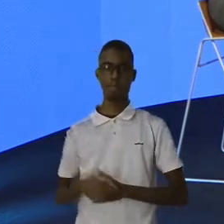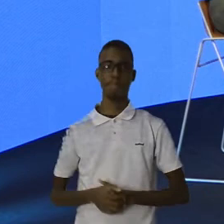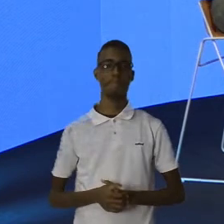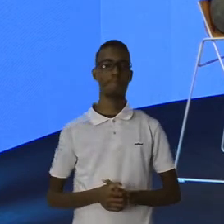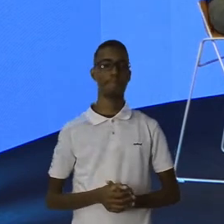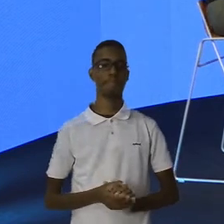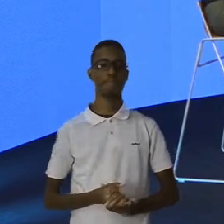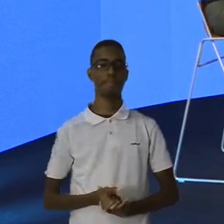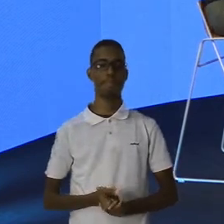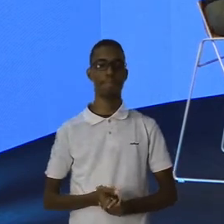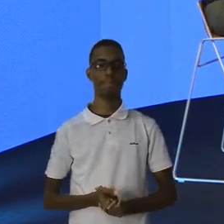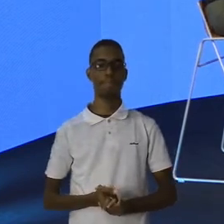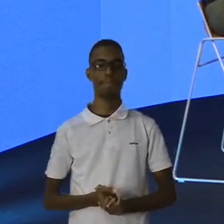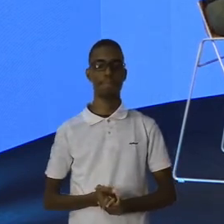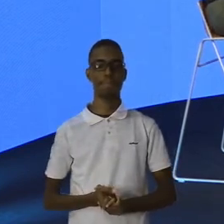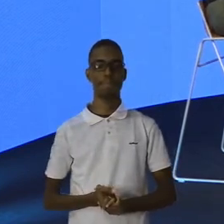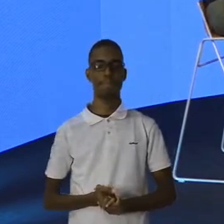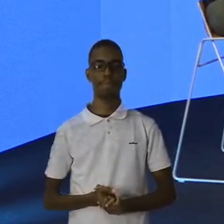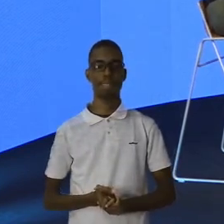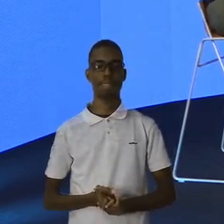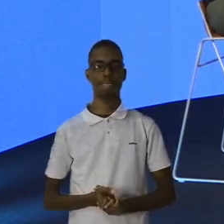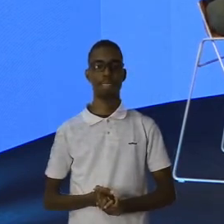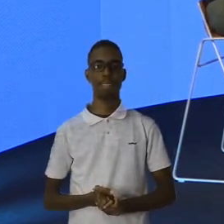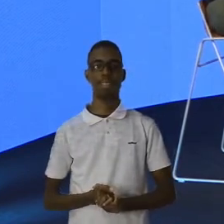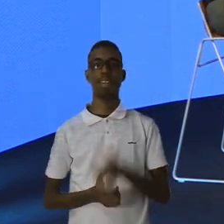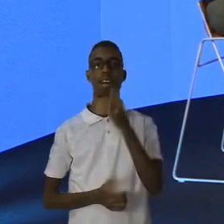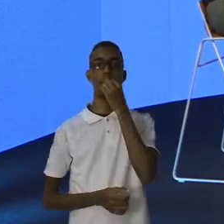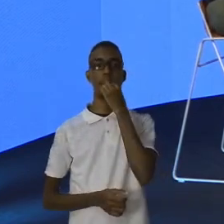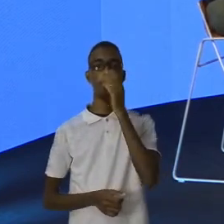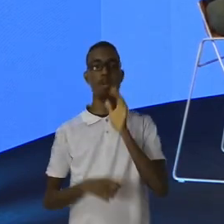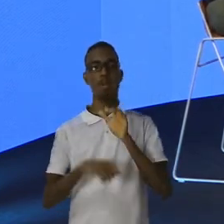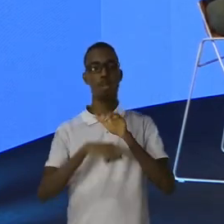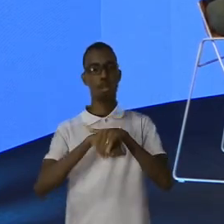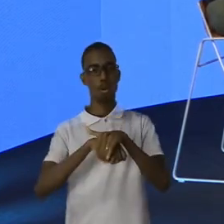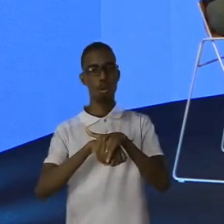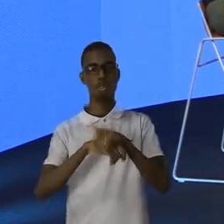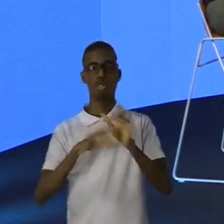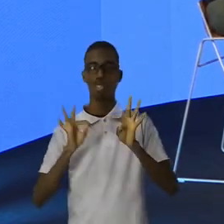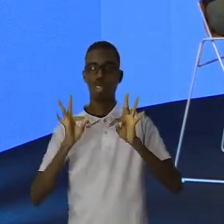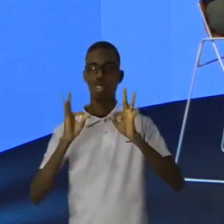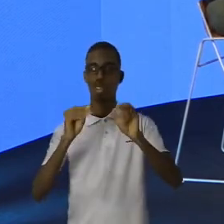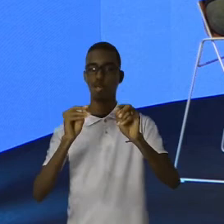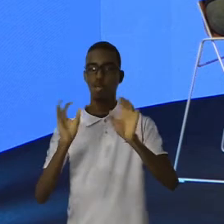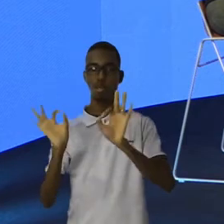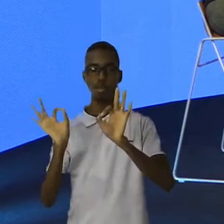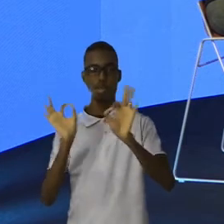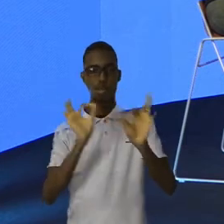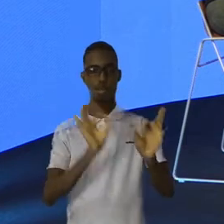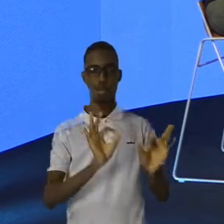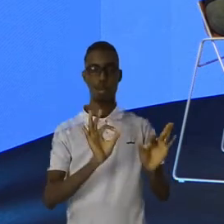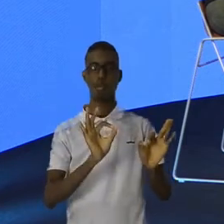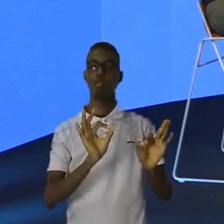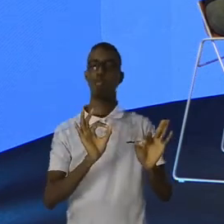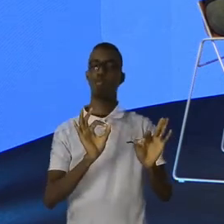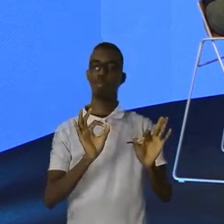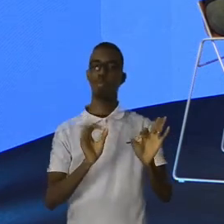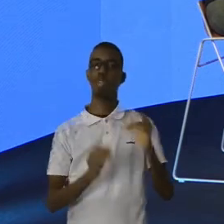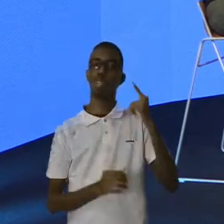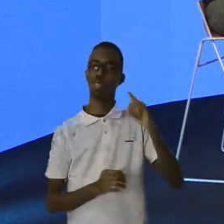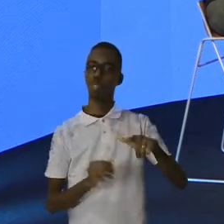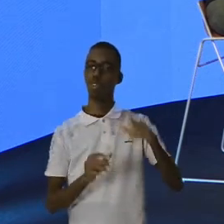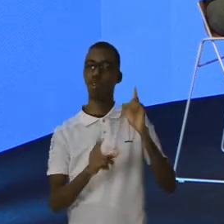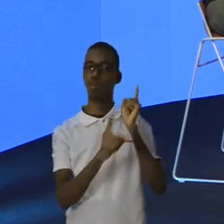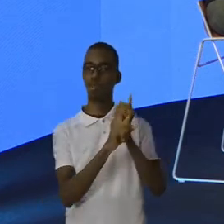Muito bem, boa noite a todos que estão nos assistindo. Boa noite, Sabrina. Mais uma vez nos encontramos. Ontem estávamos juntos